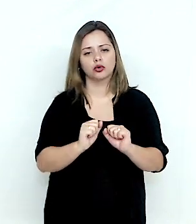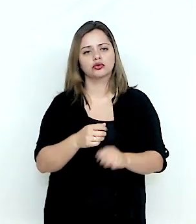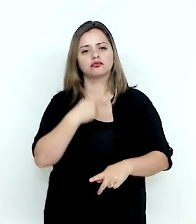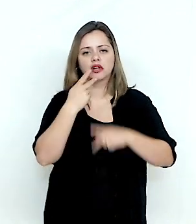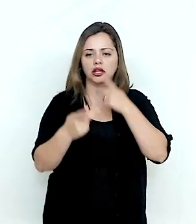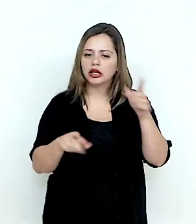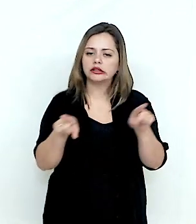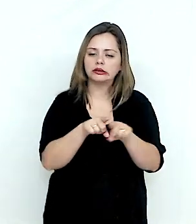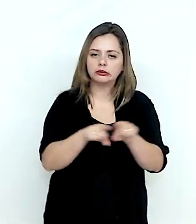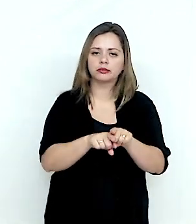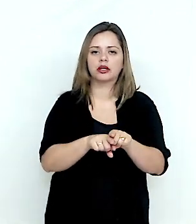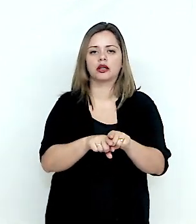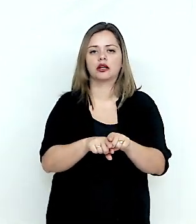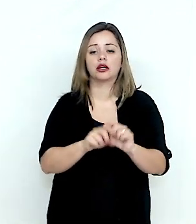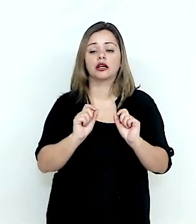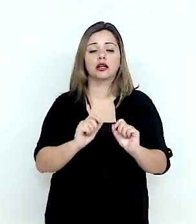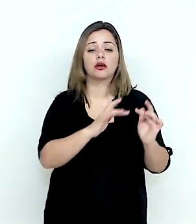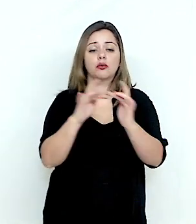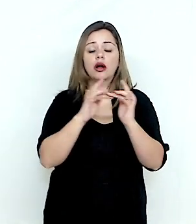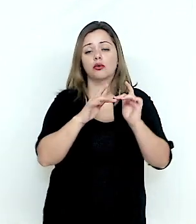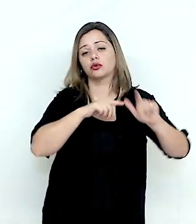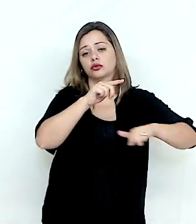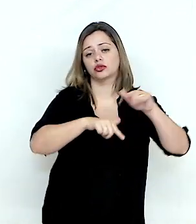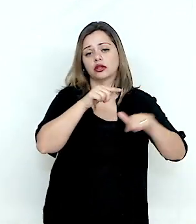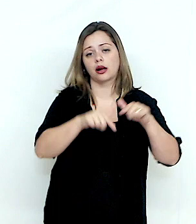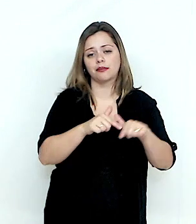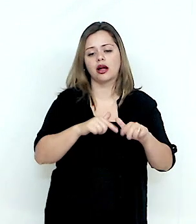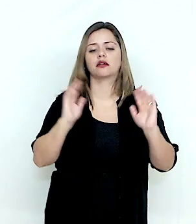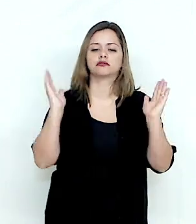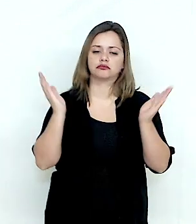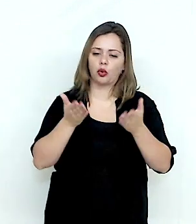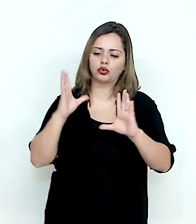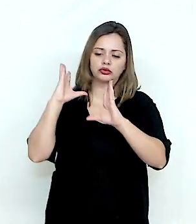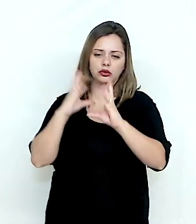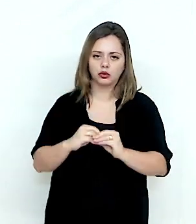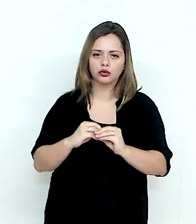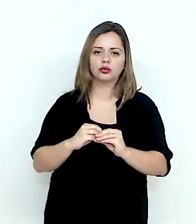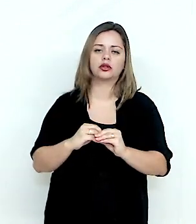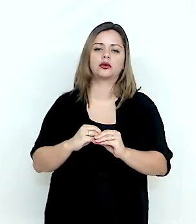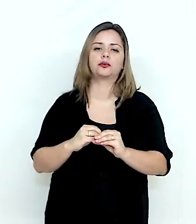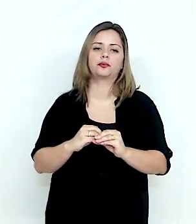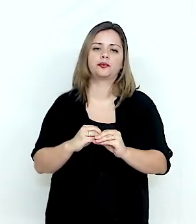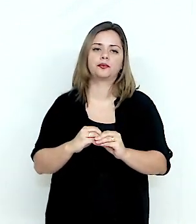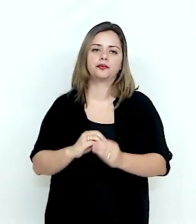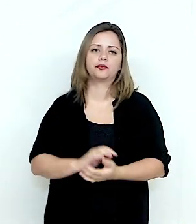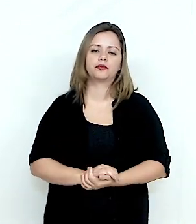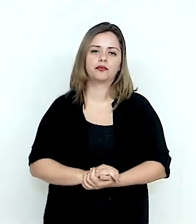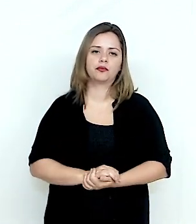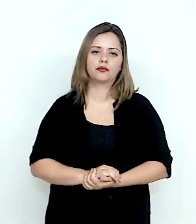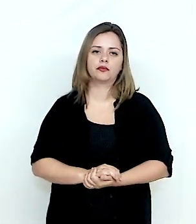área, o acordo de serviços já foi concluído, né, e foi protocolizado